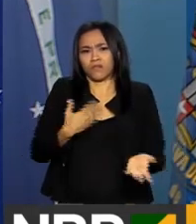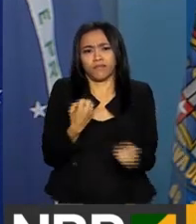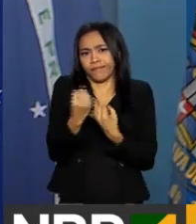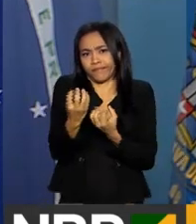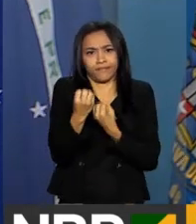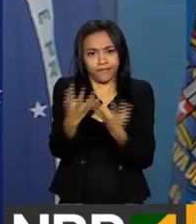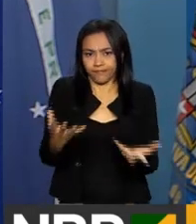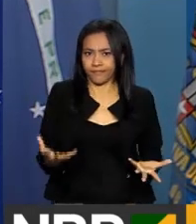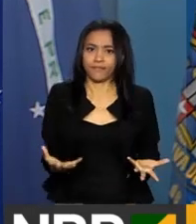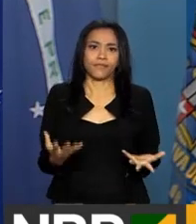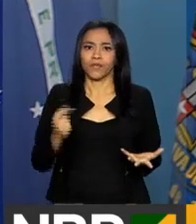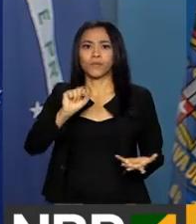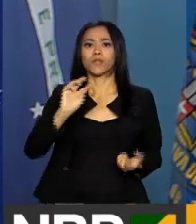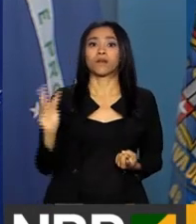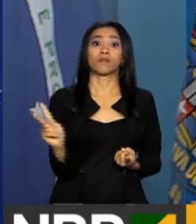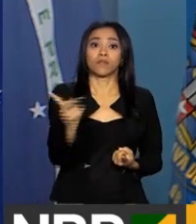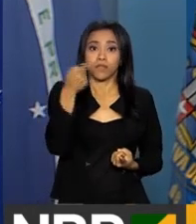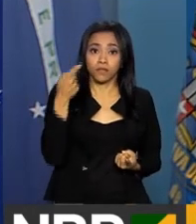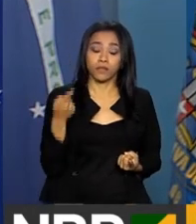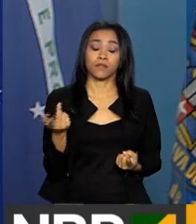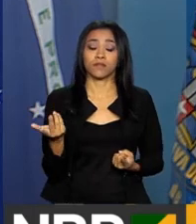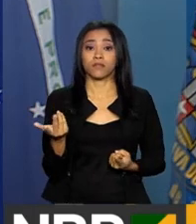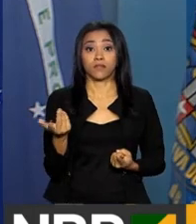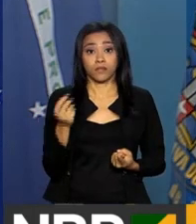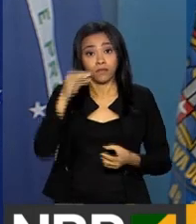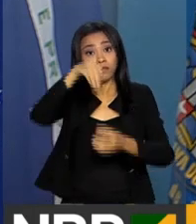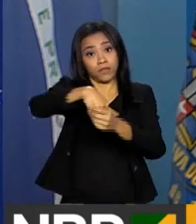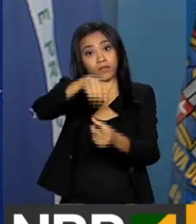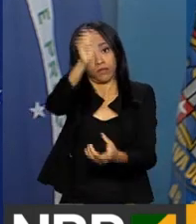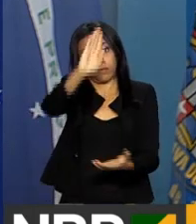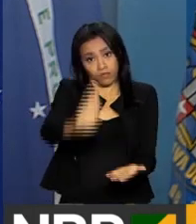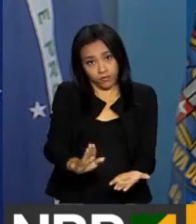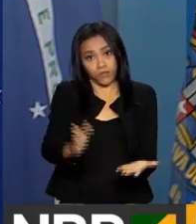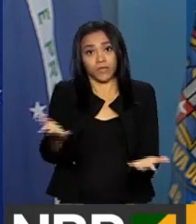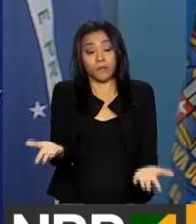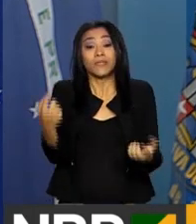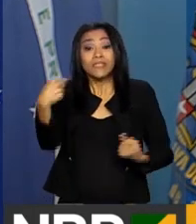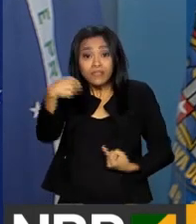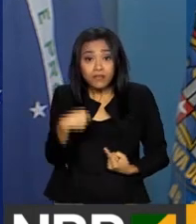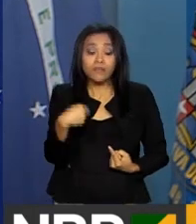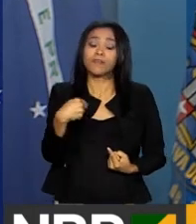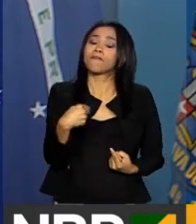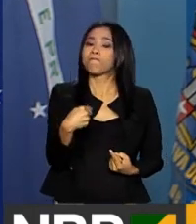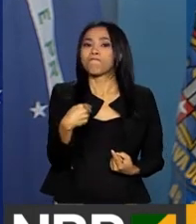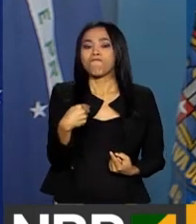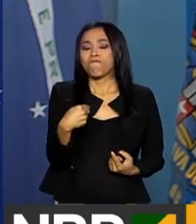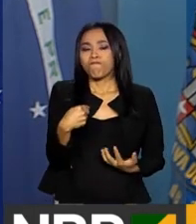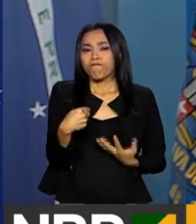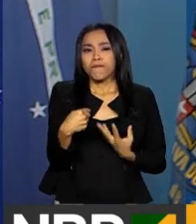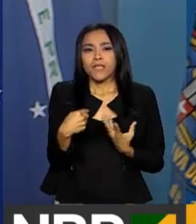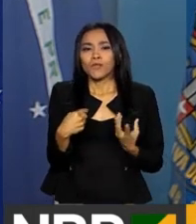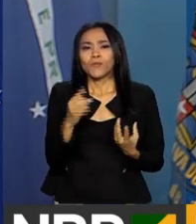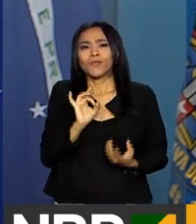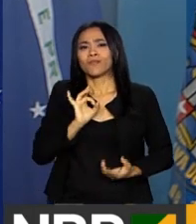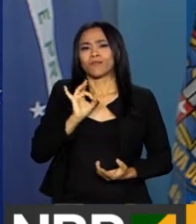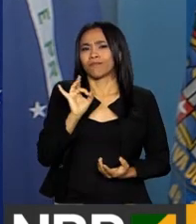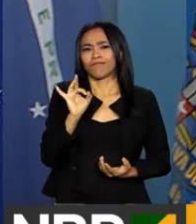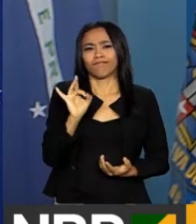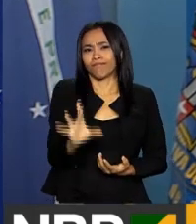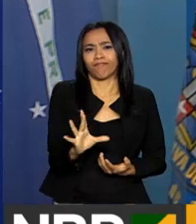daquilo que aconteça ano no país e isso não diz respeito apenas